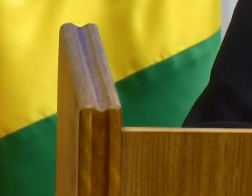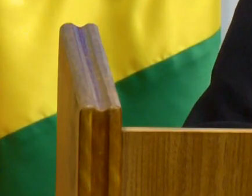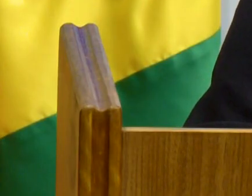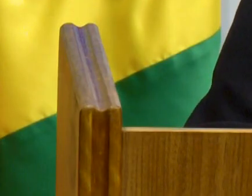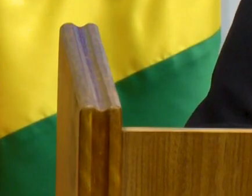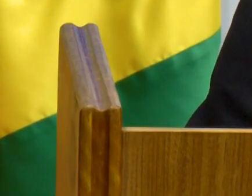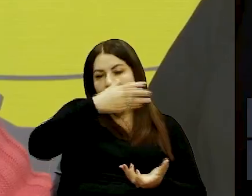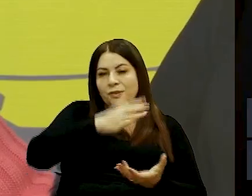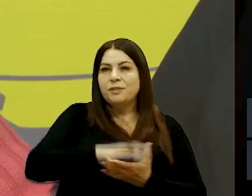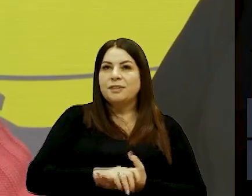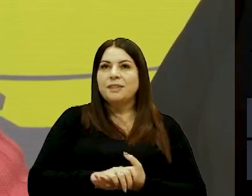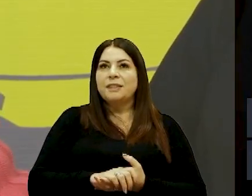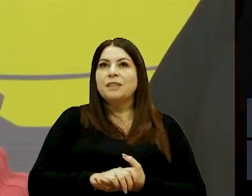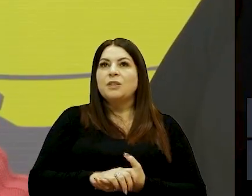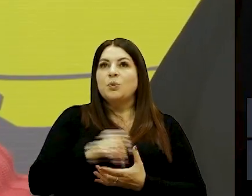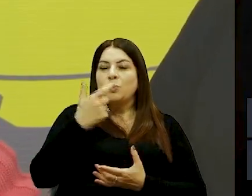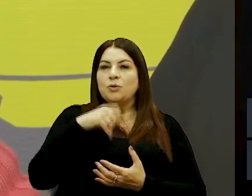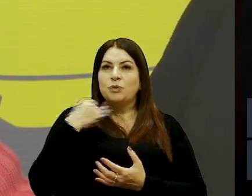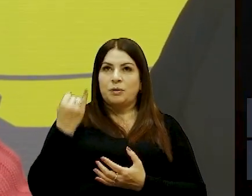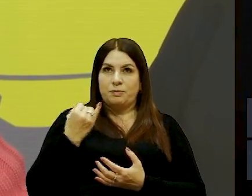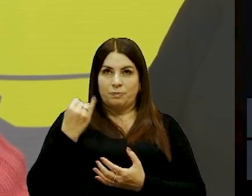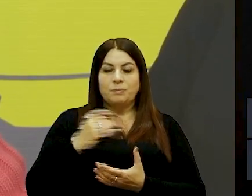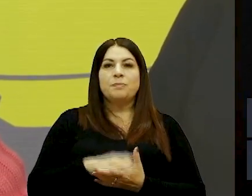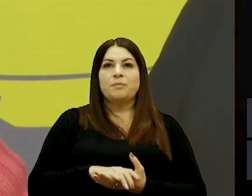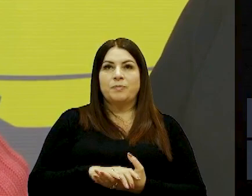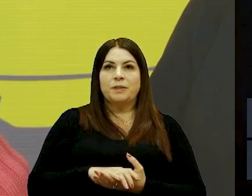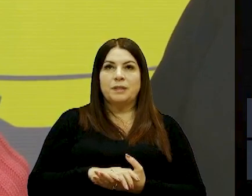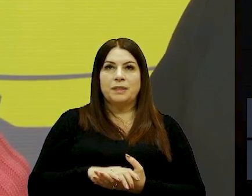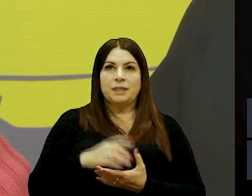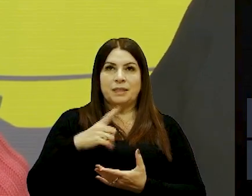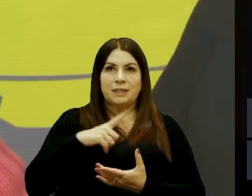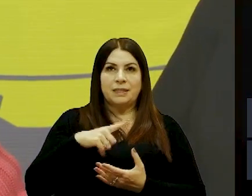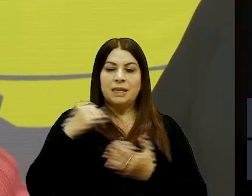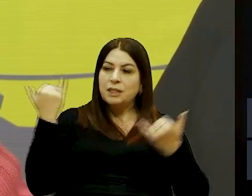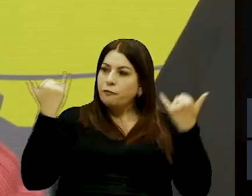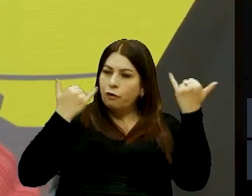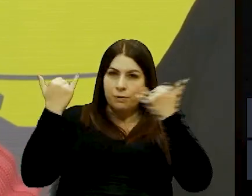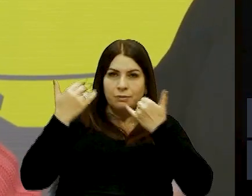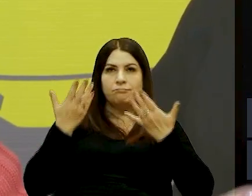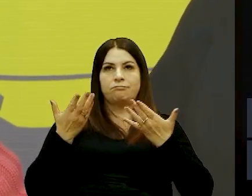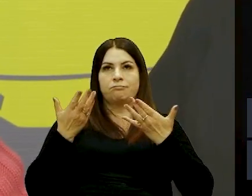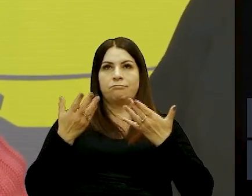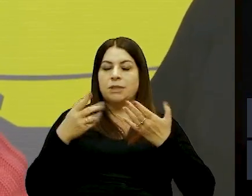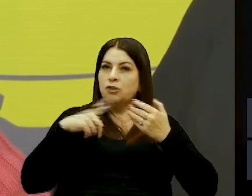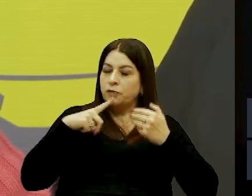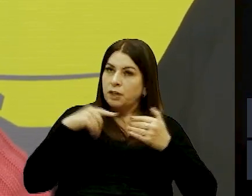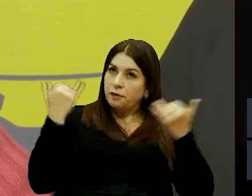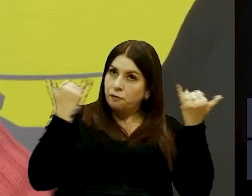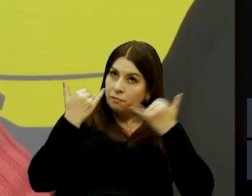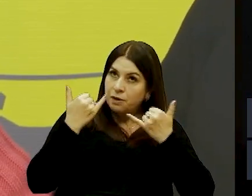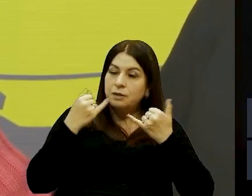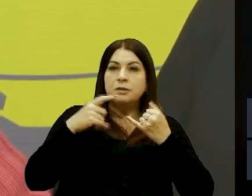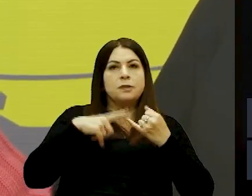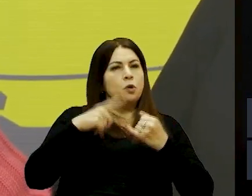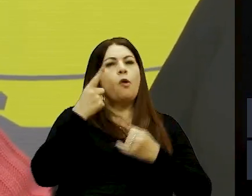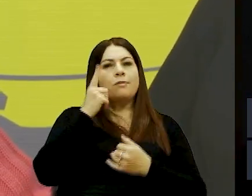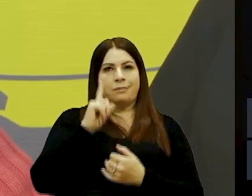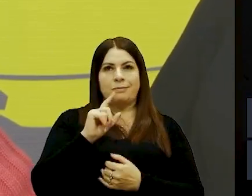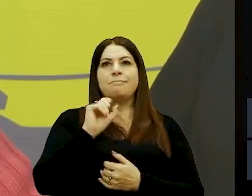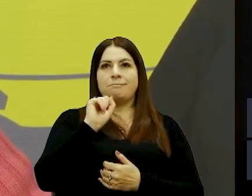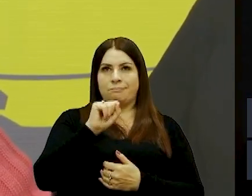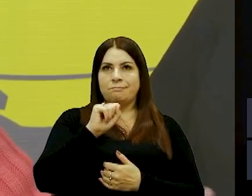pessoa idosa. Eu acho que é necessário a gente ter informações. Se a gente estiver informado, a gente